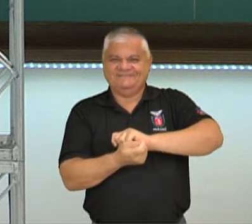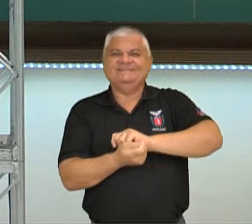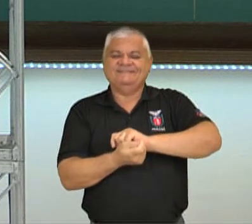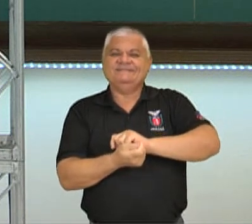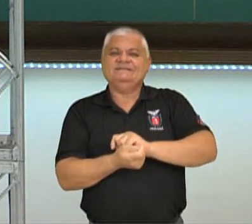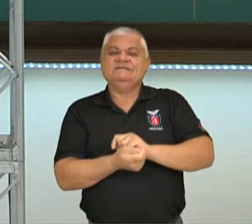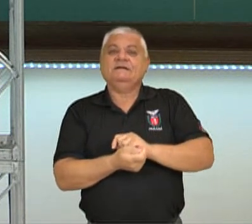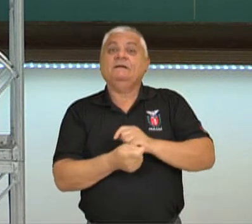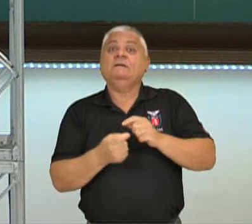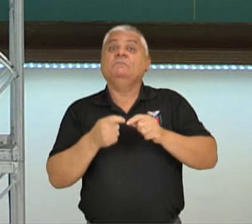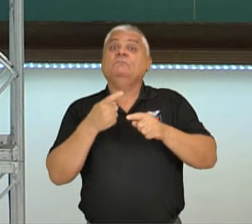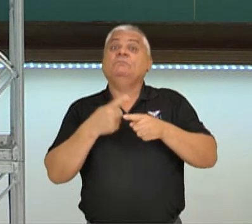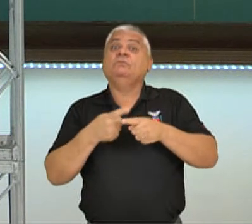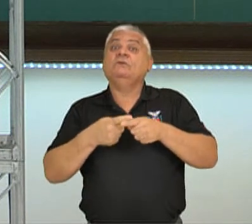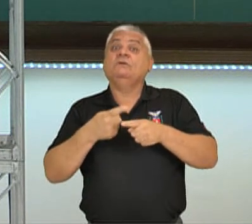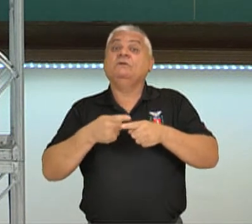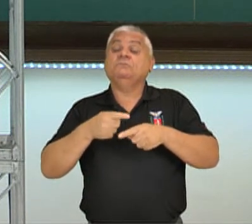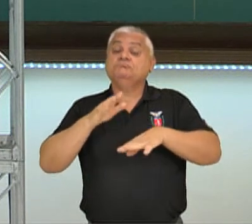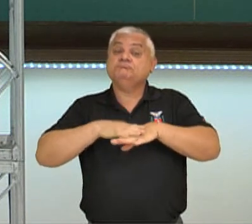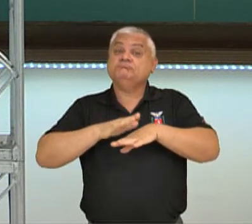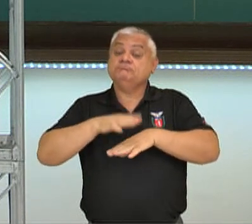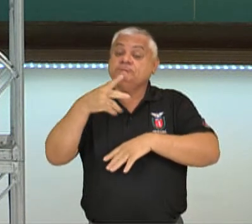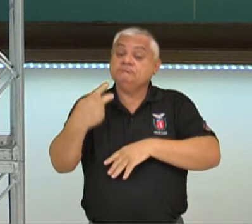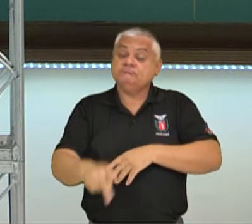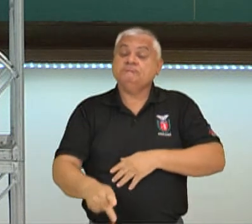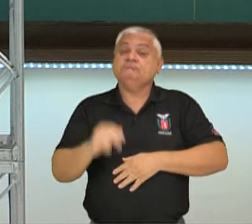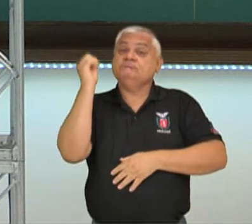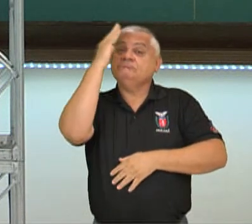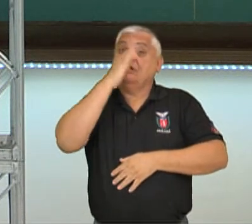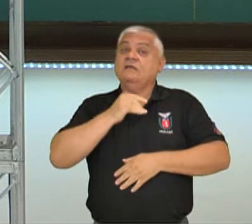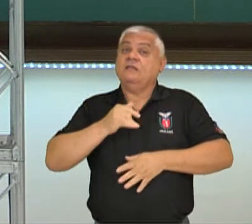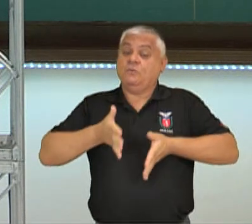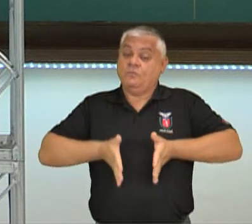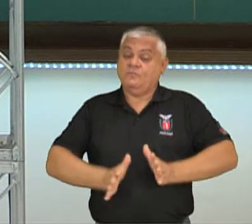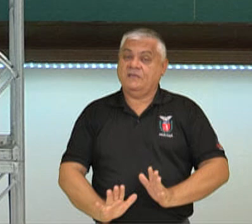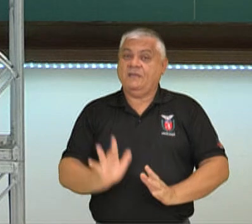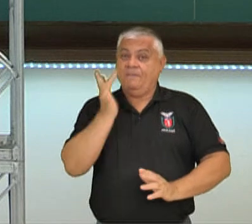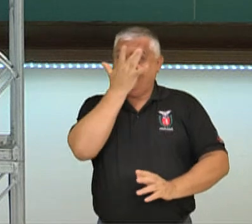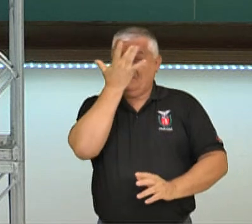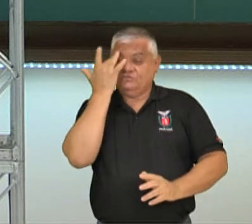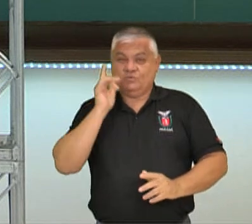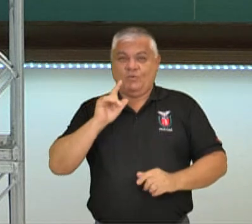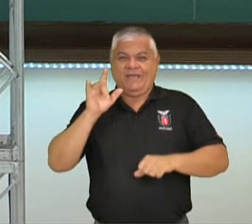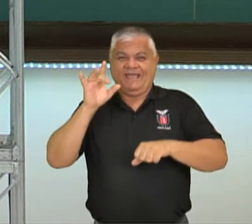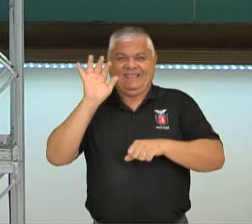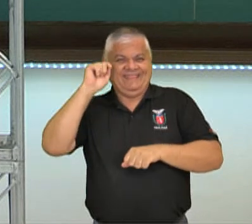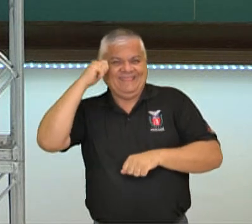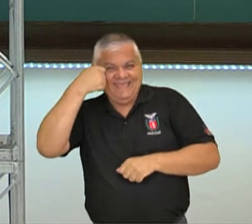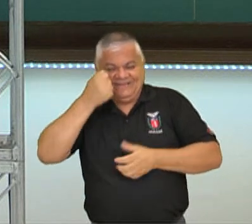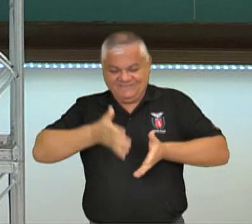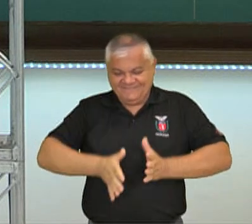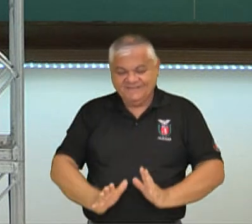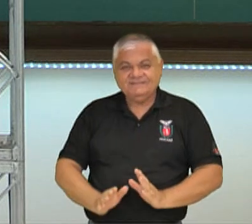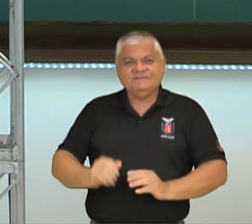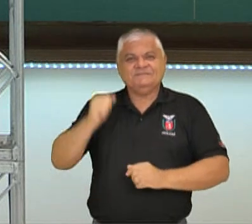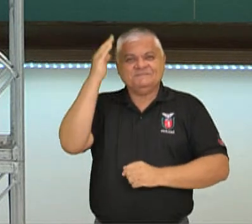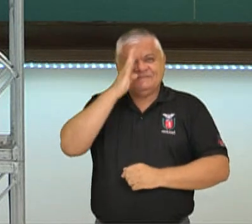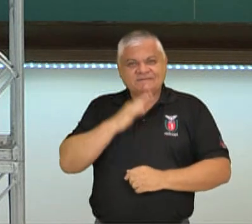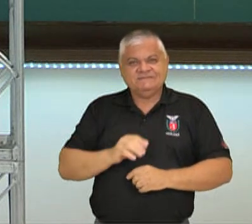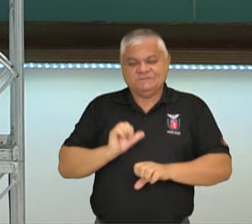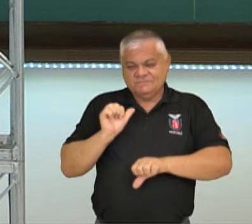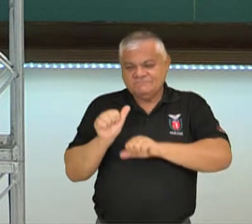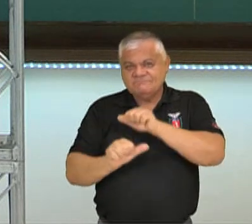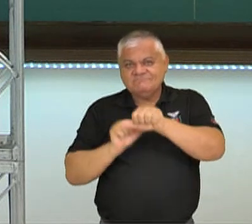adaptada por afrodescendentes brasileiros. Então, a forma de tocar o berimbau na